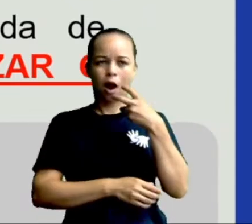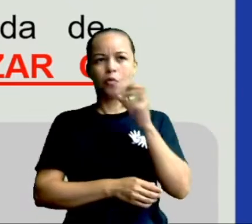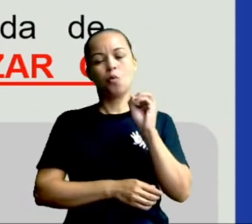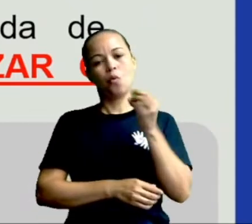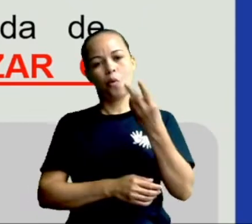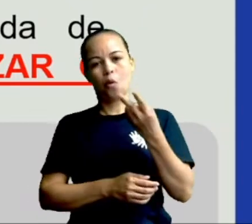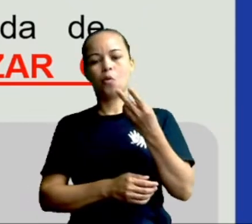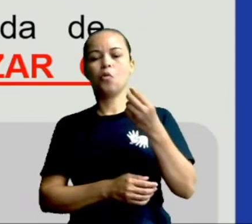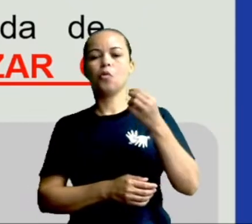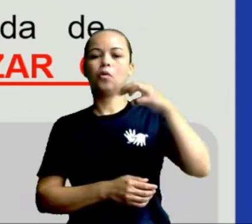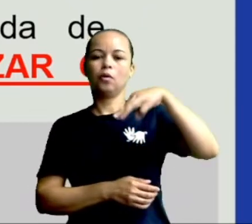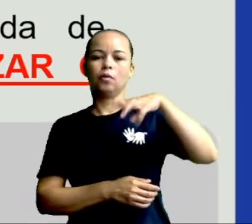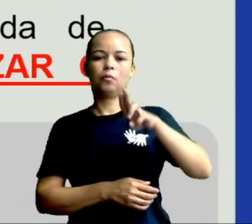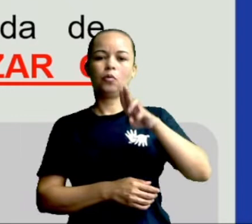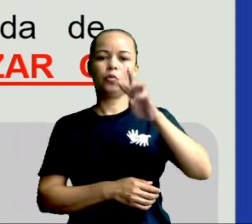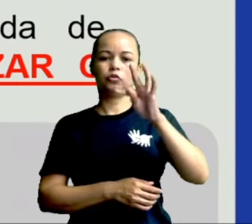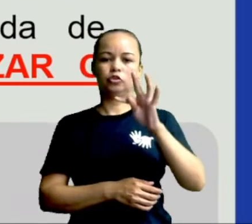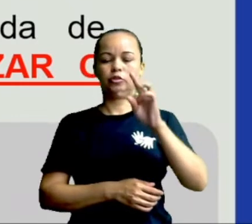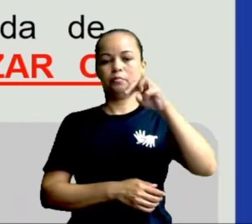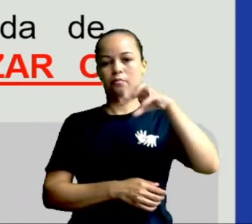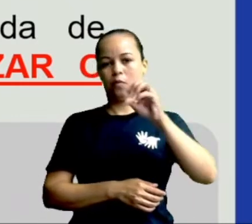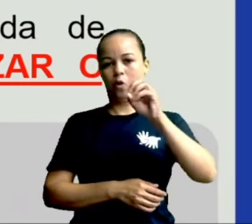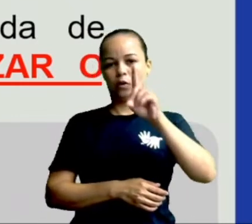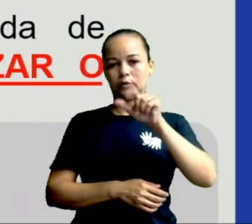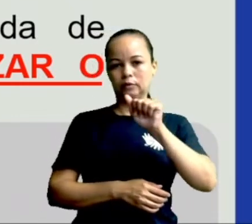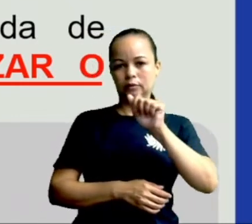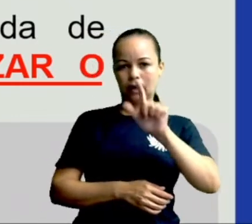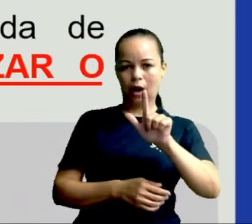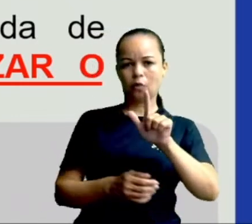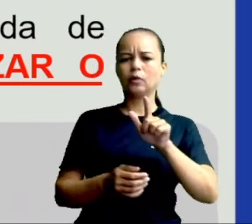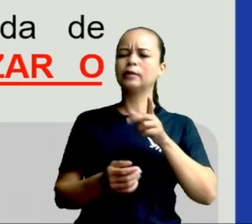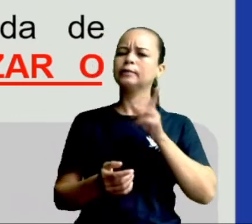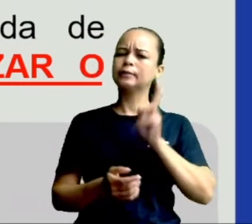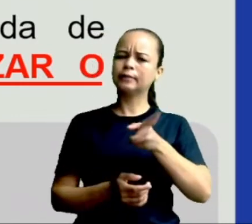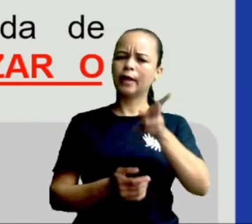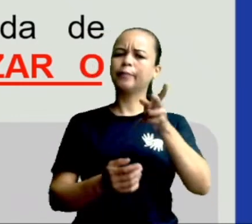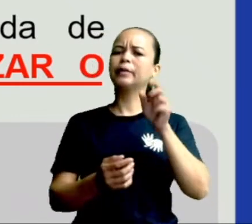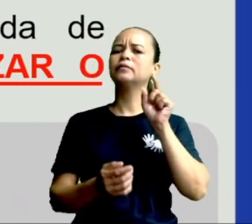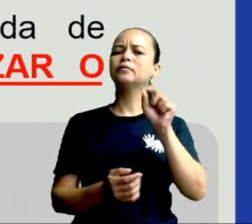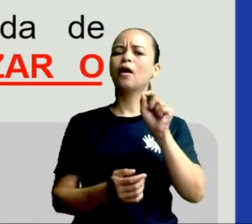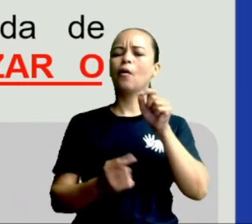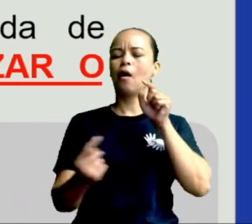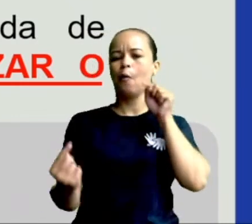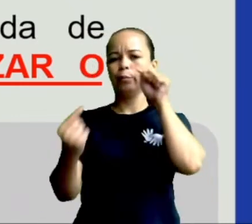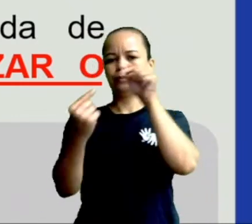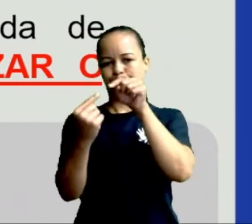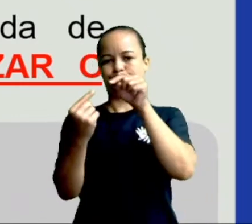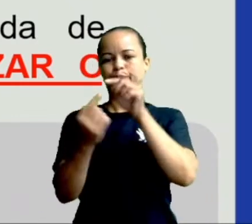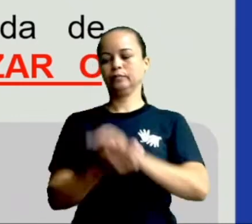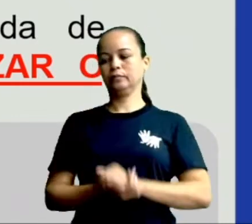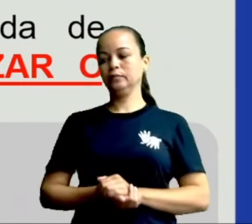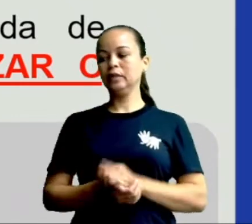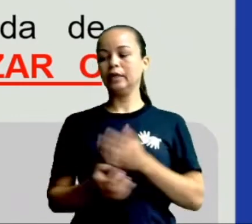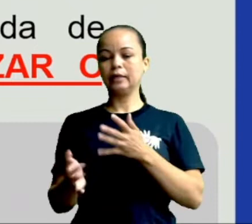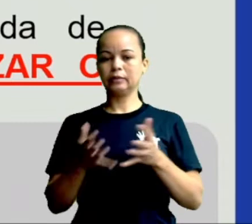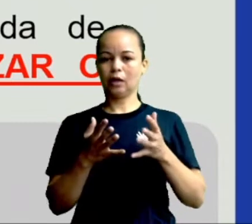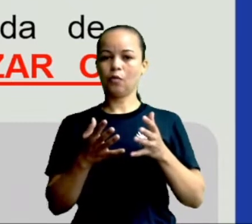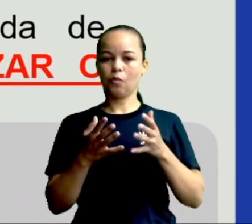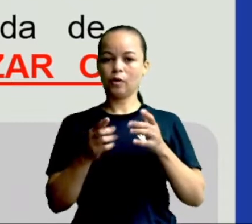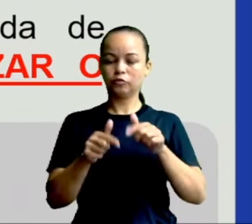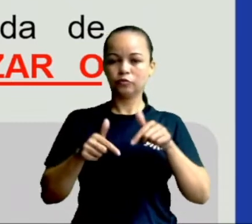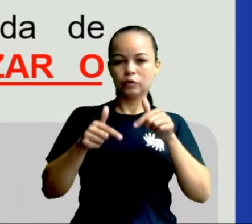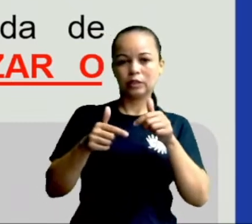texto multimodal, imagético, sempre vai ter um objetivo. Então, as funções da linguagem